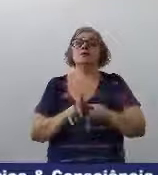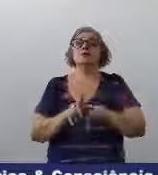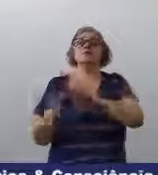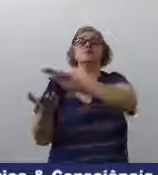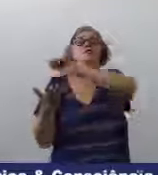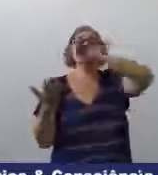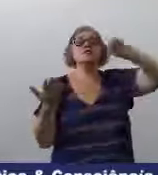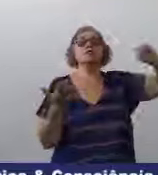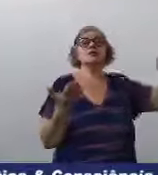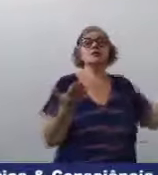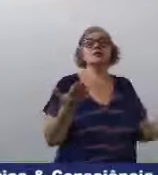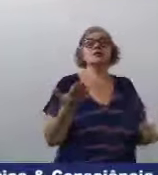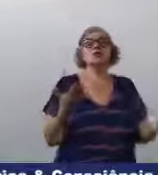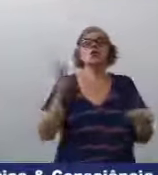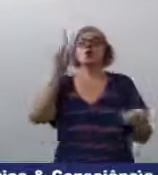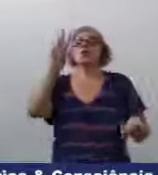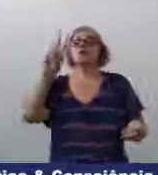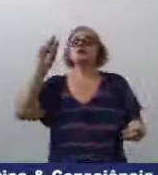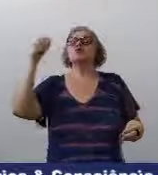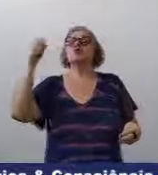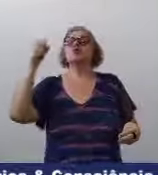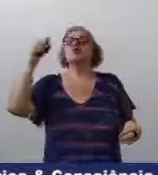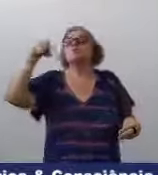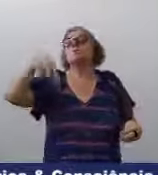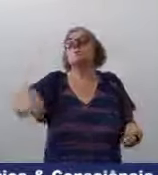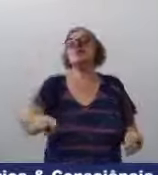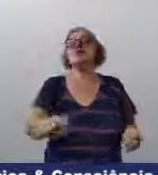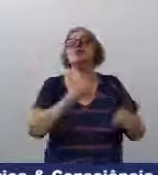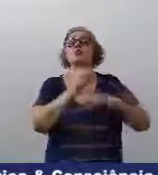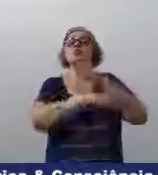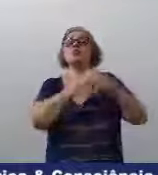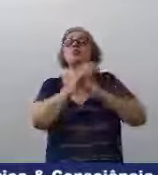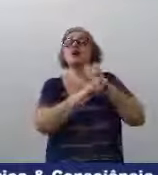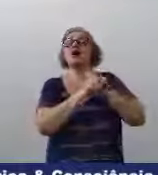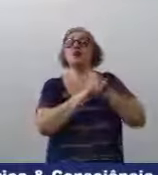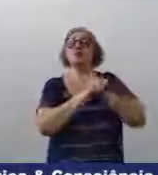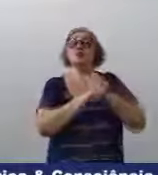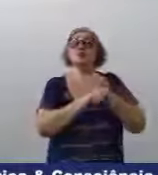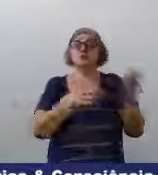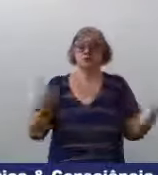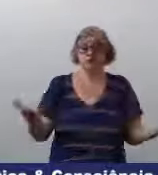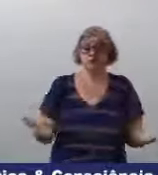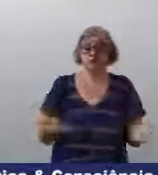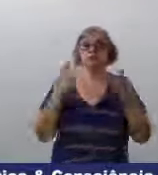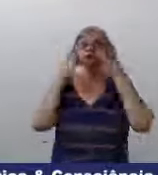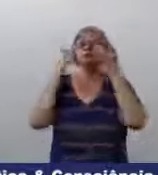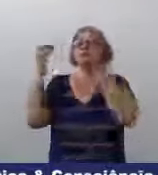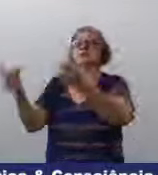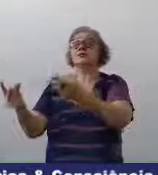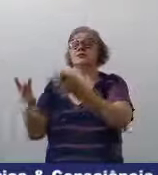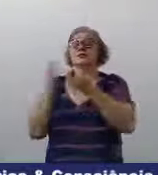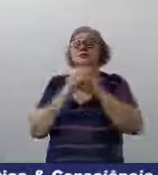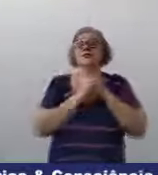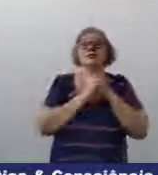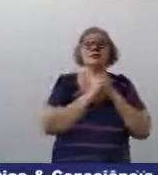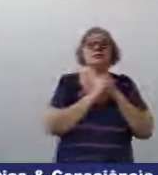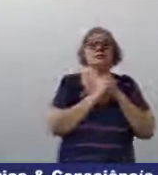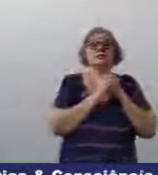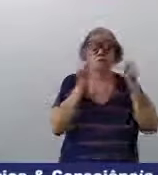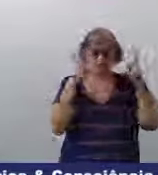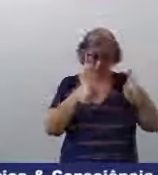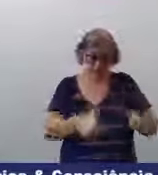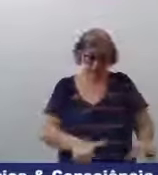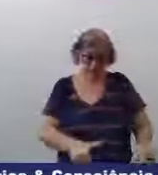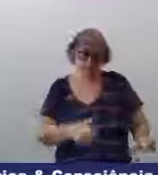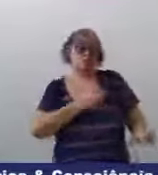também, chegaram aqui depois de viajar 28 mil anos. Então nós estávamos observando